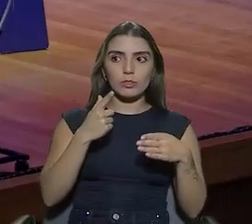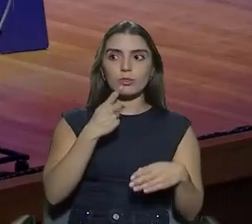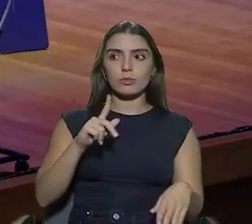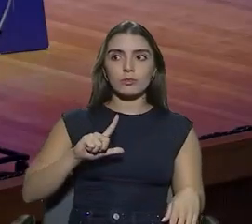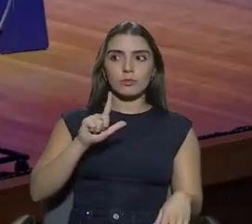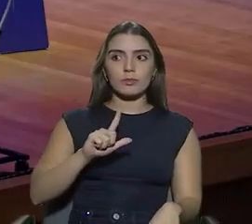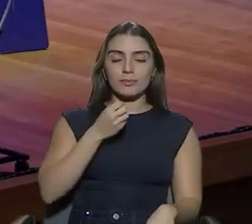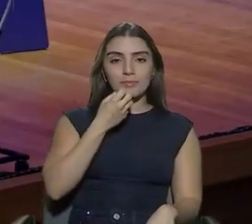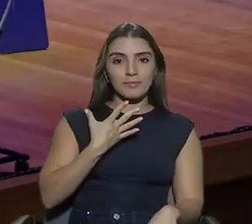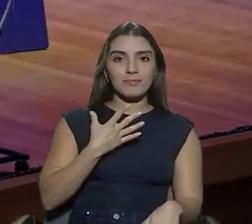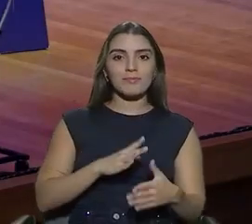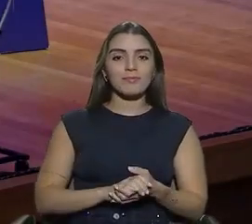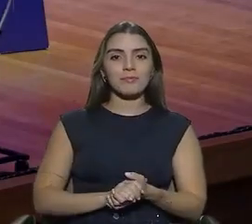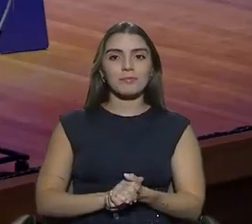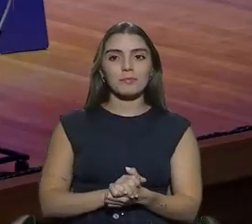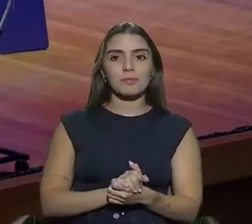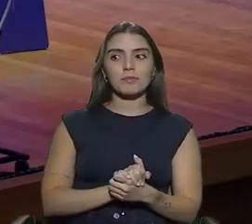Bom,